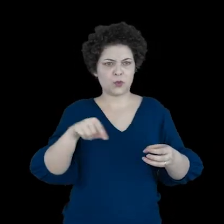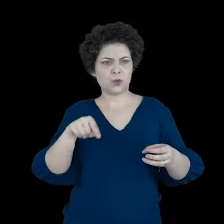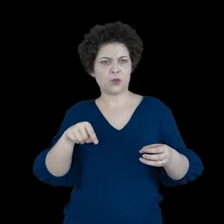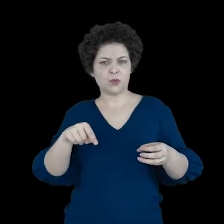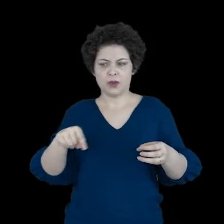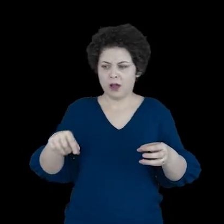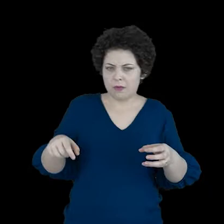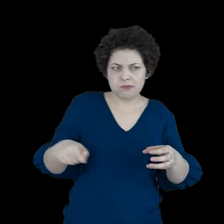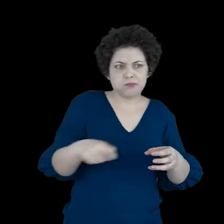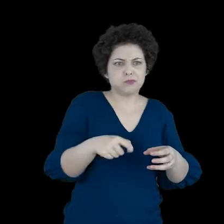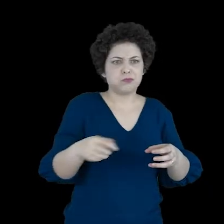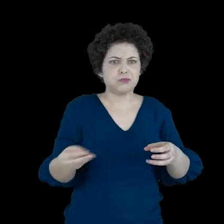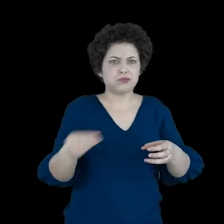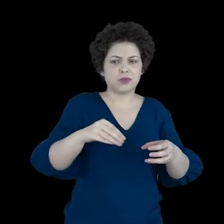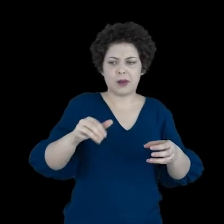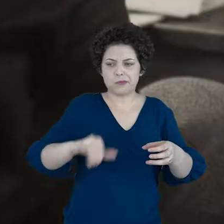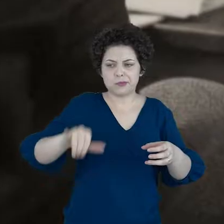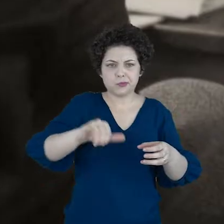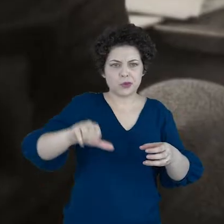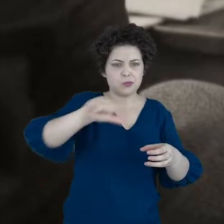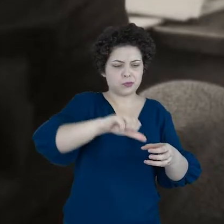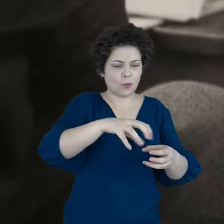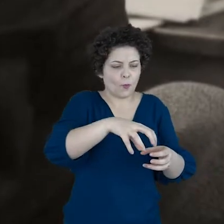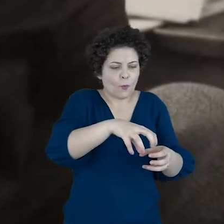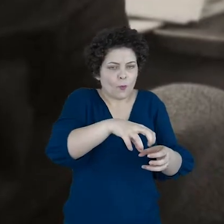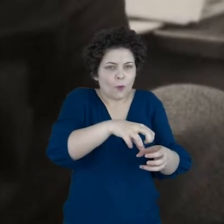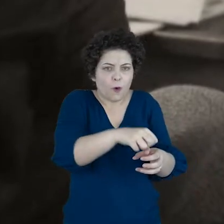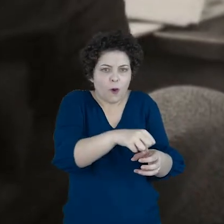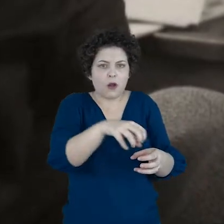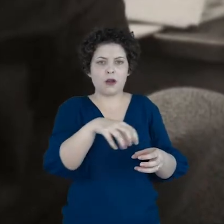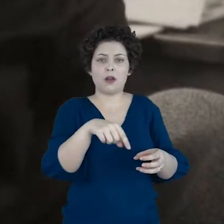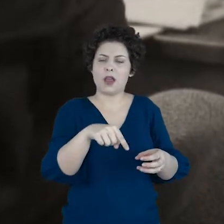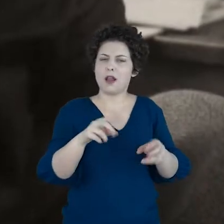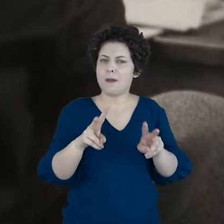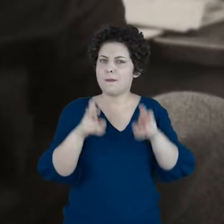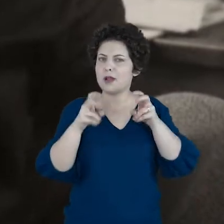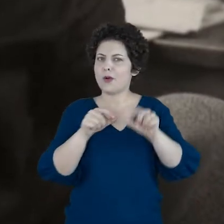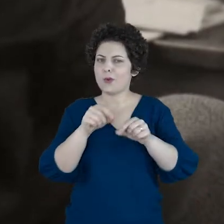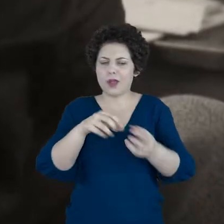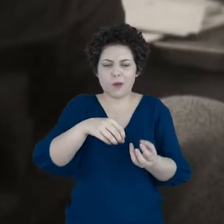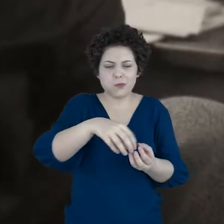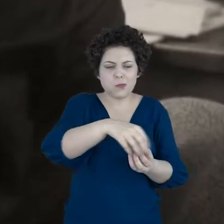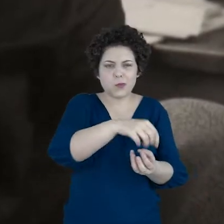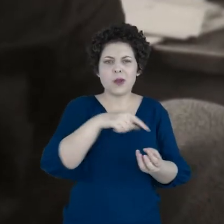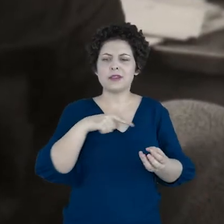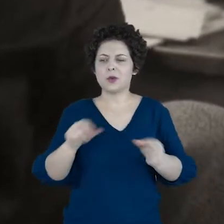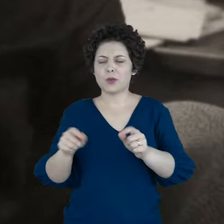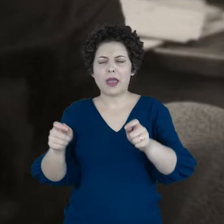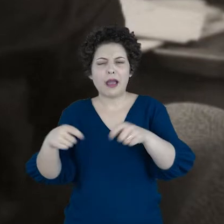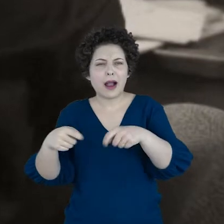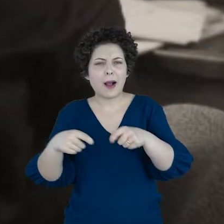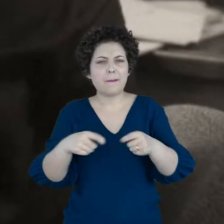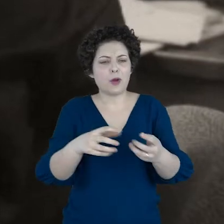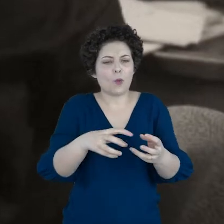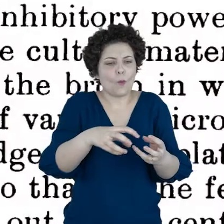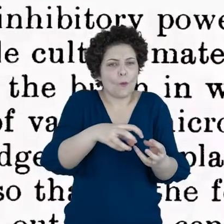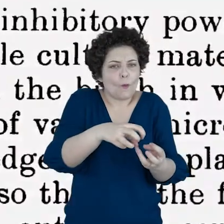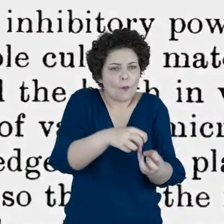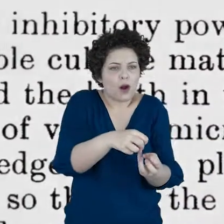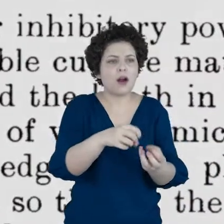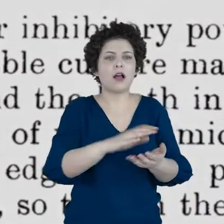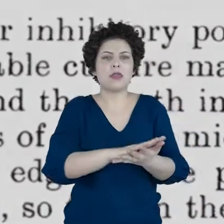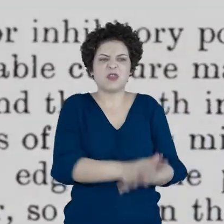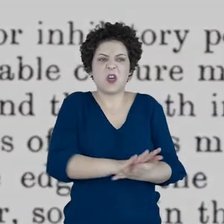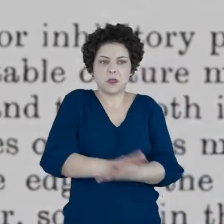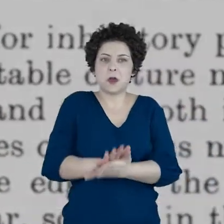as bactérias não cresciam. Fleming percebeu que aquele fungo tinha uma substância capaz de matar bactérias